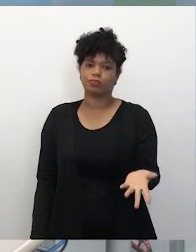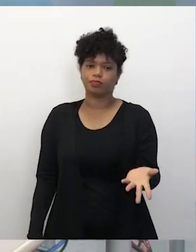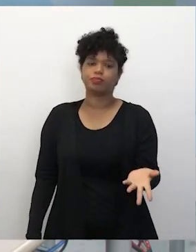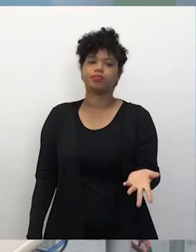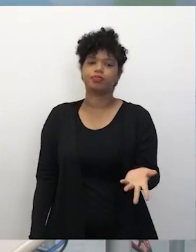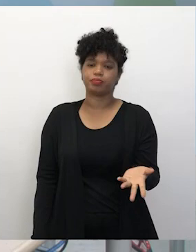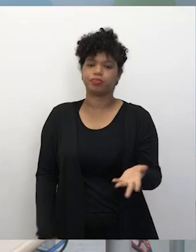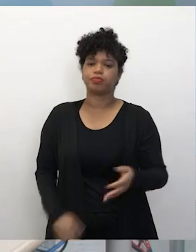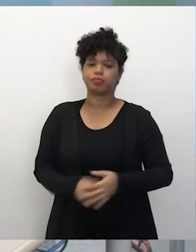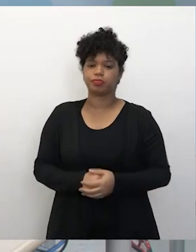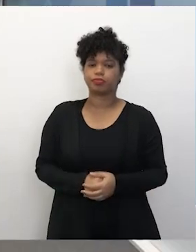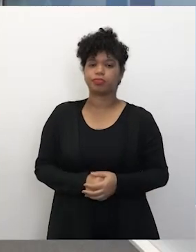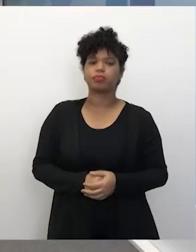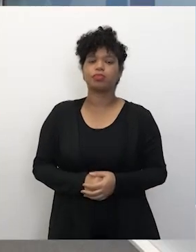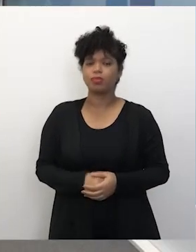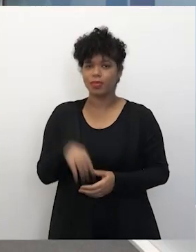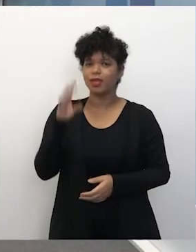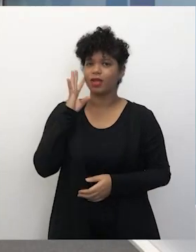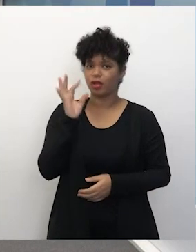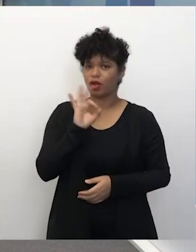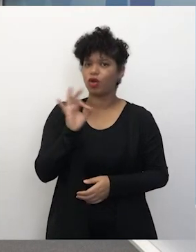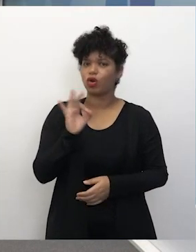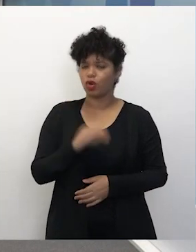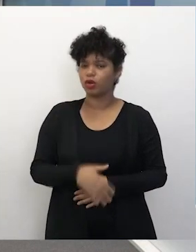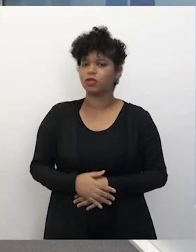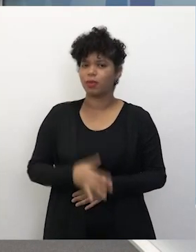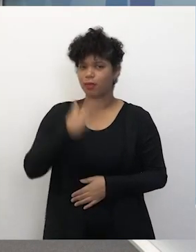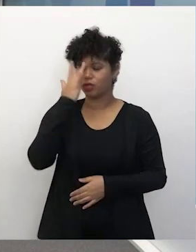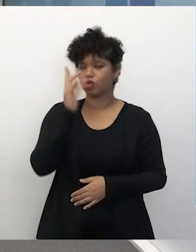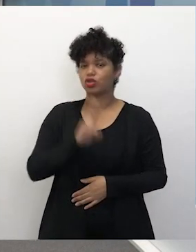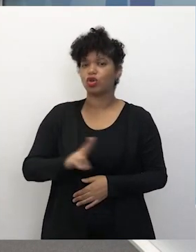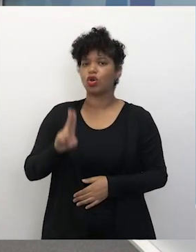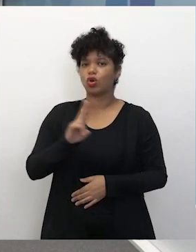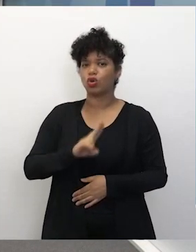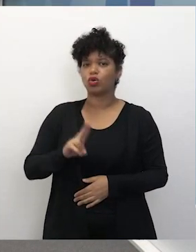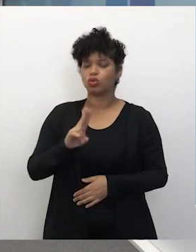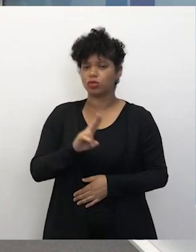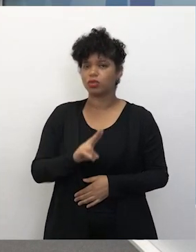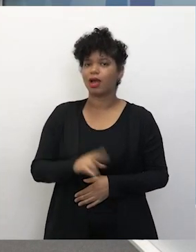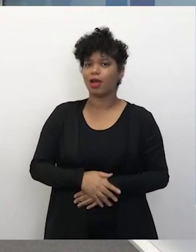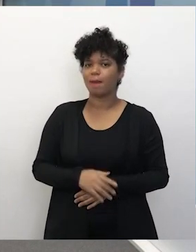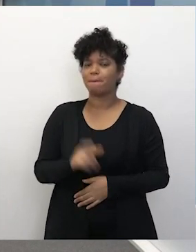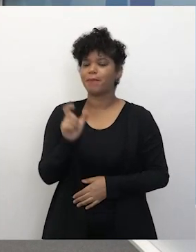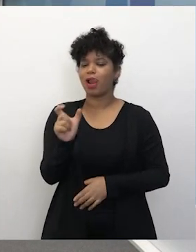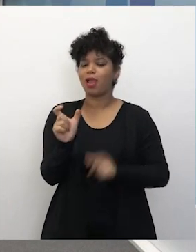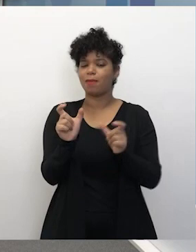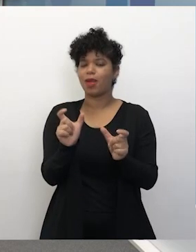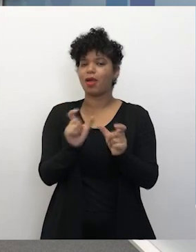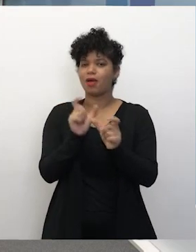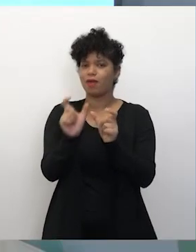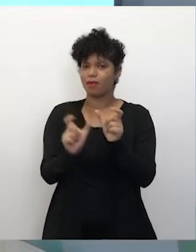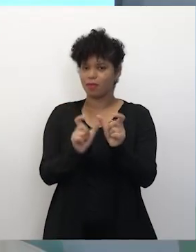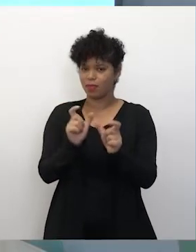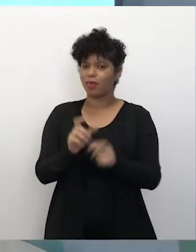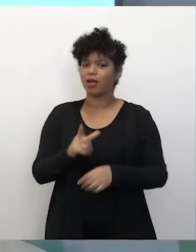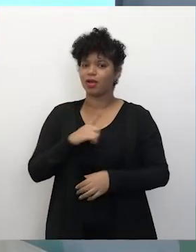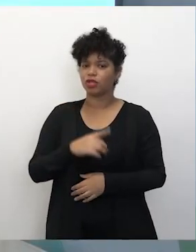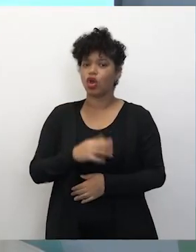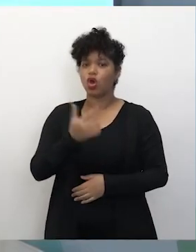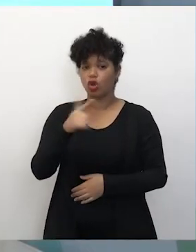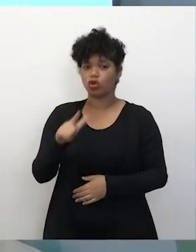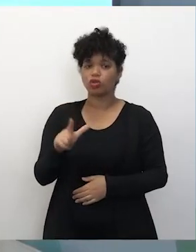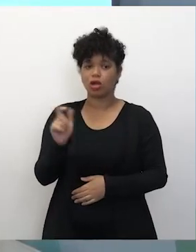e somar. Então, legal, o pessoal está trabalhando aí com sinônimos, né? Muito importante aí na língua portuguesa, tá? Eu usei outra palavra,